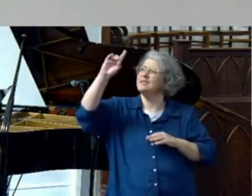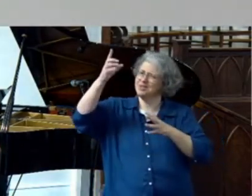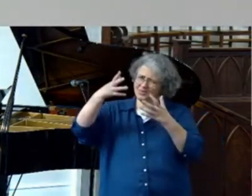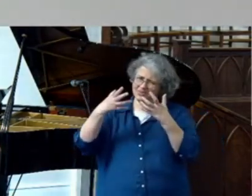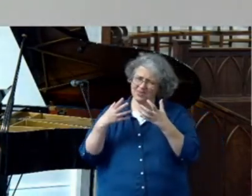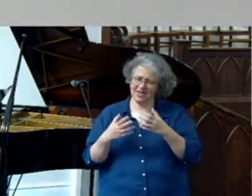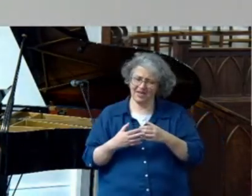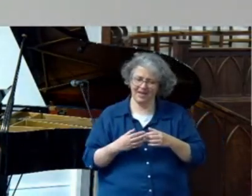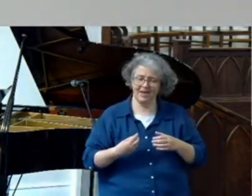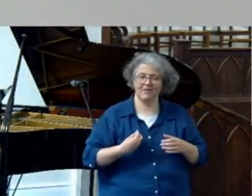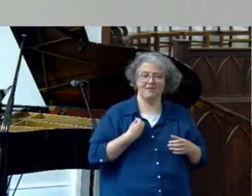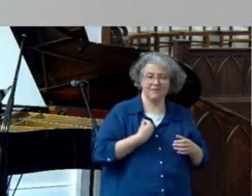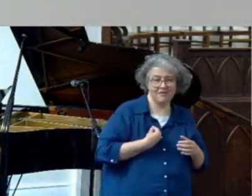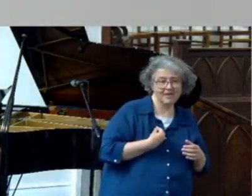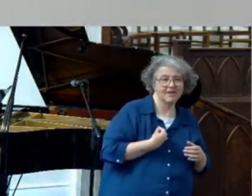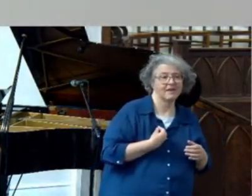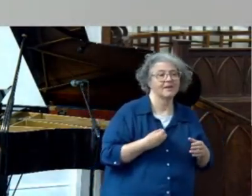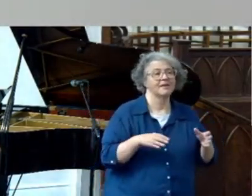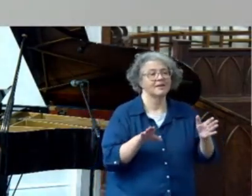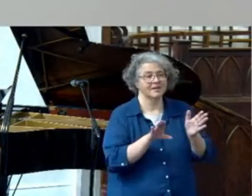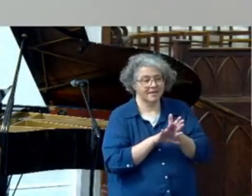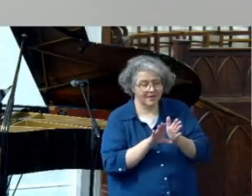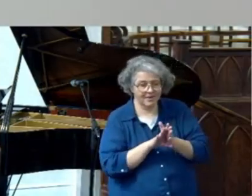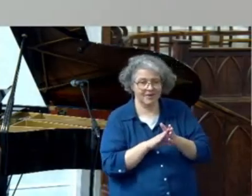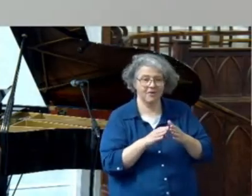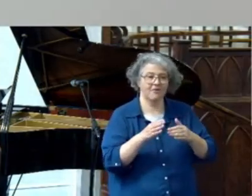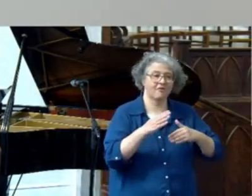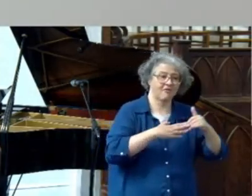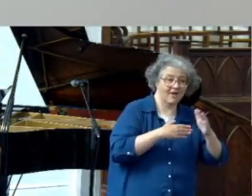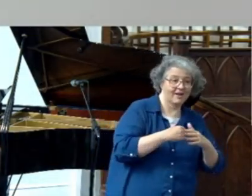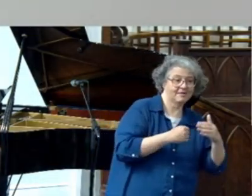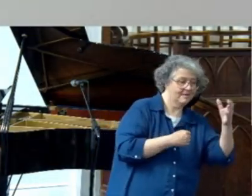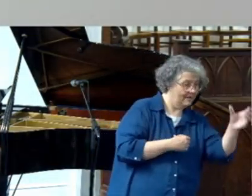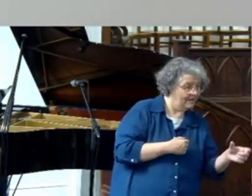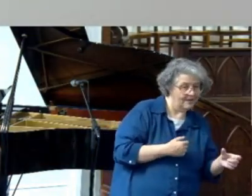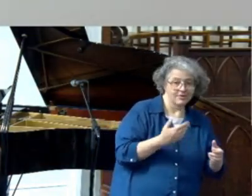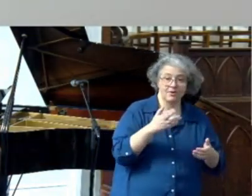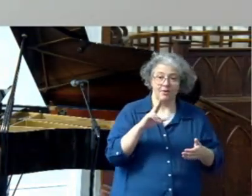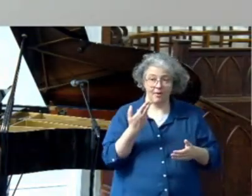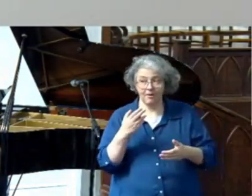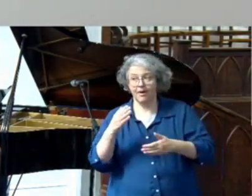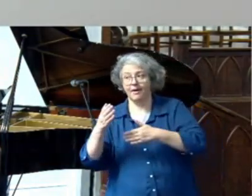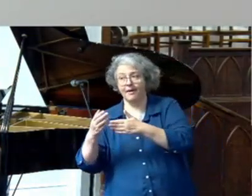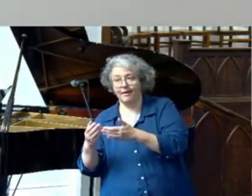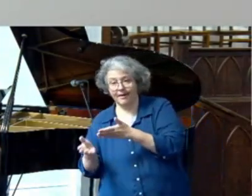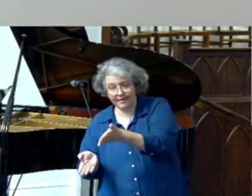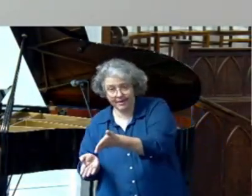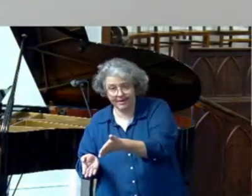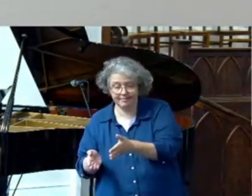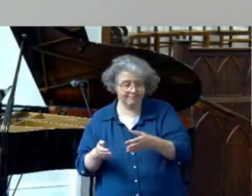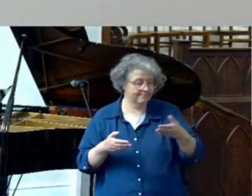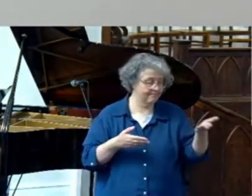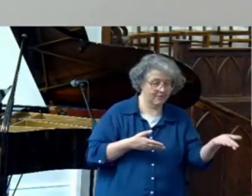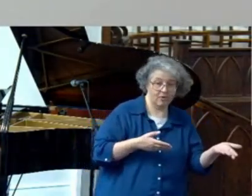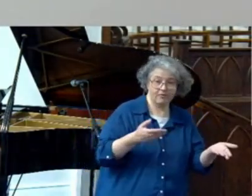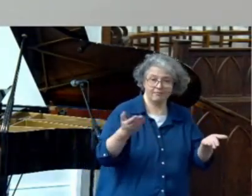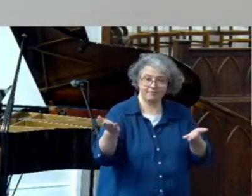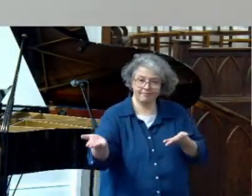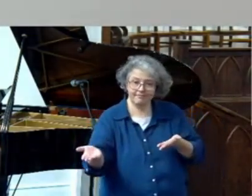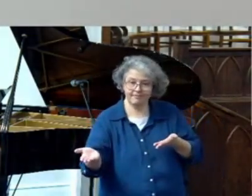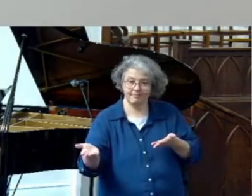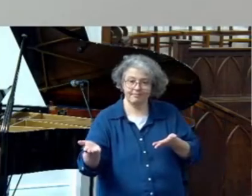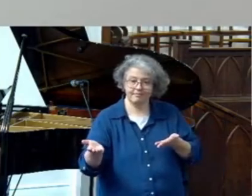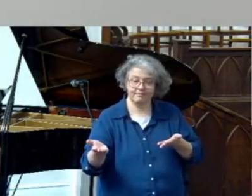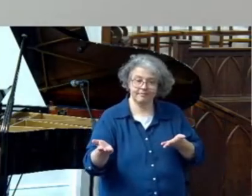só viveremos, como também faremos isto ou aquilo, se Deus quiser, mostrando que todo o